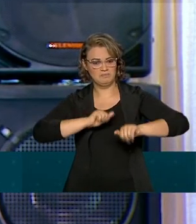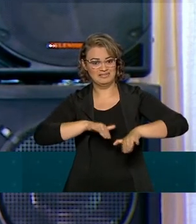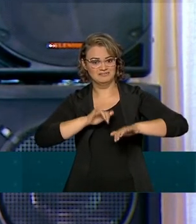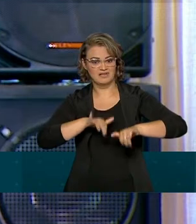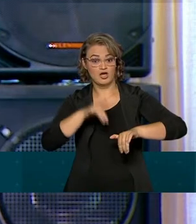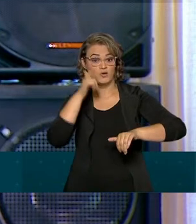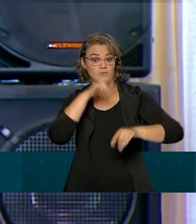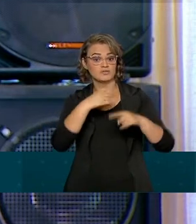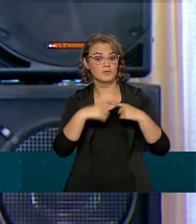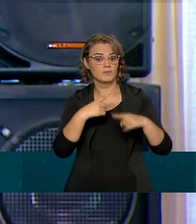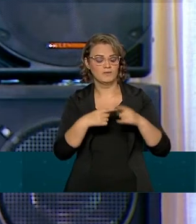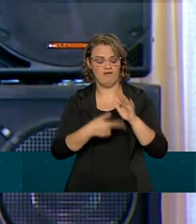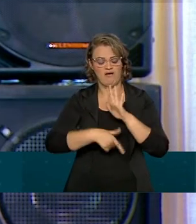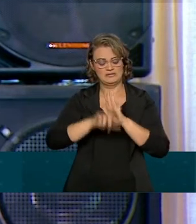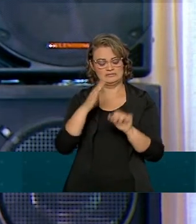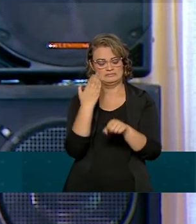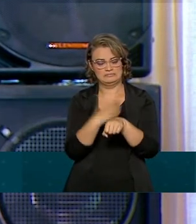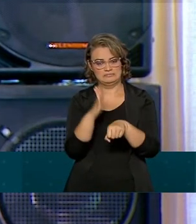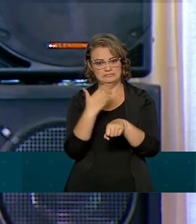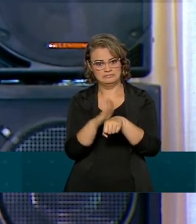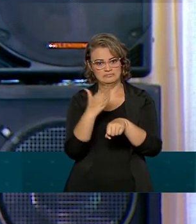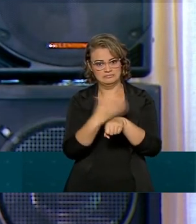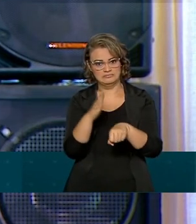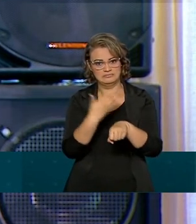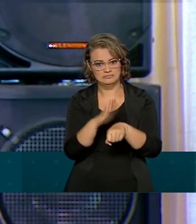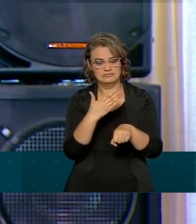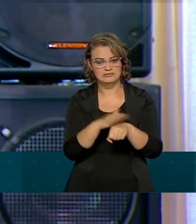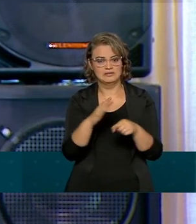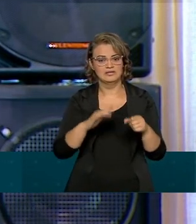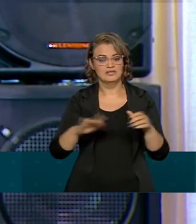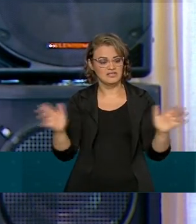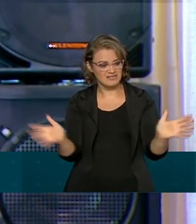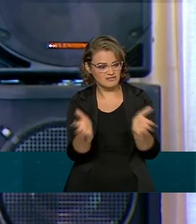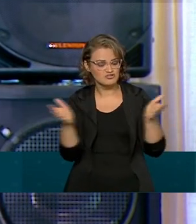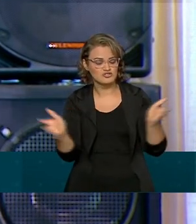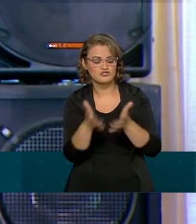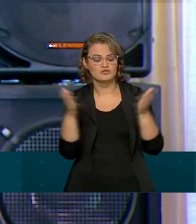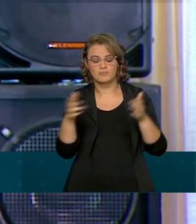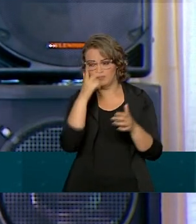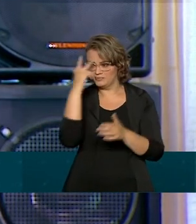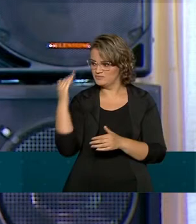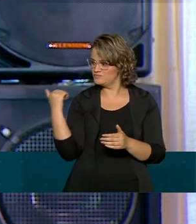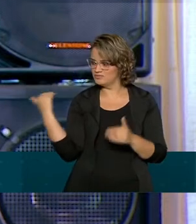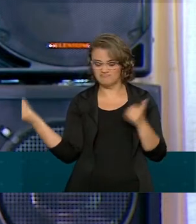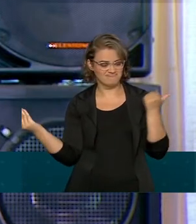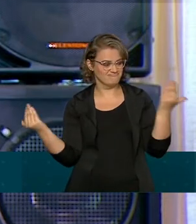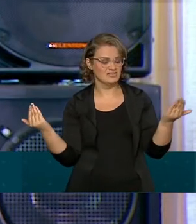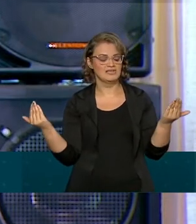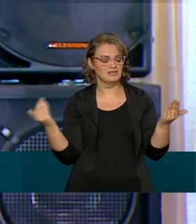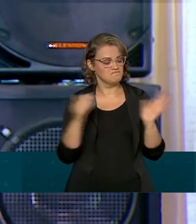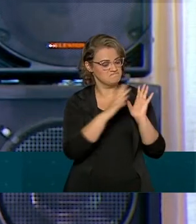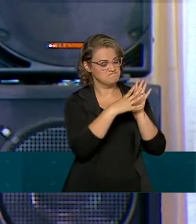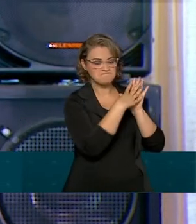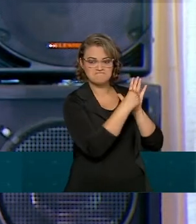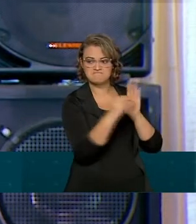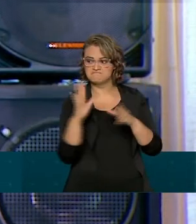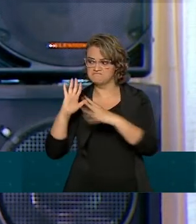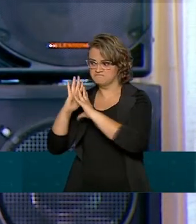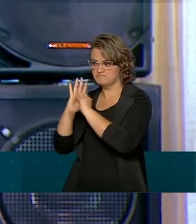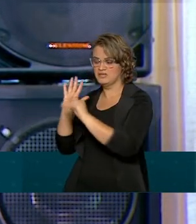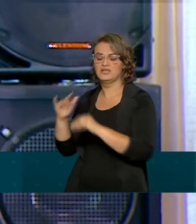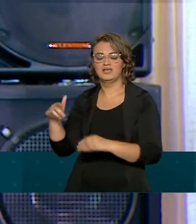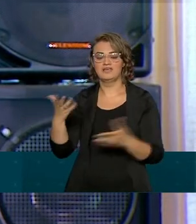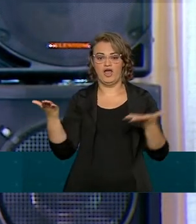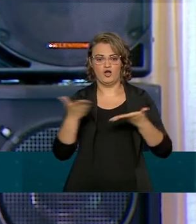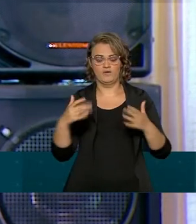dedicado e constante que serve de estímulo para seus companheiros de farda e motivo de Justo júbilo para